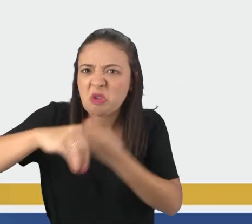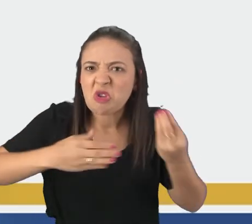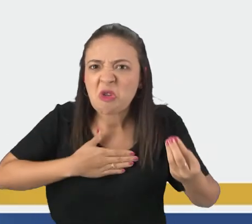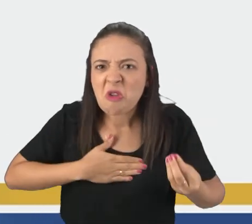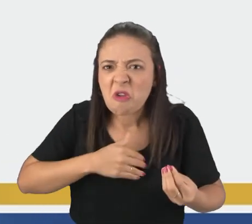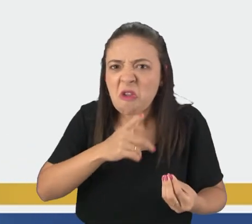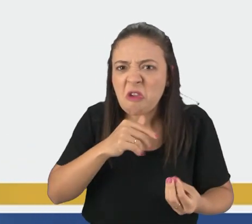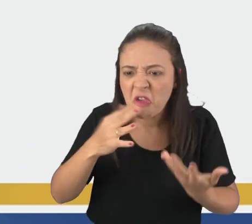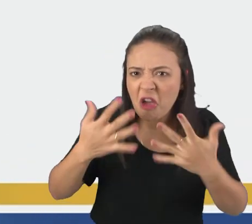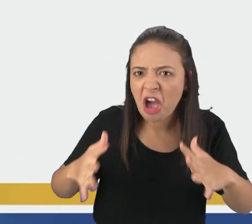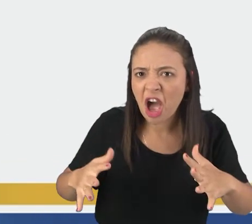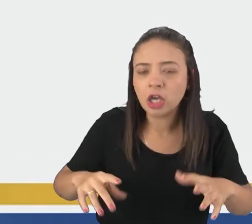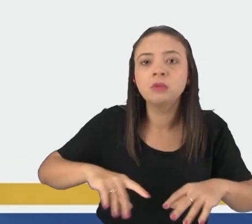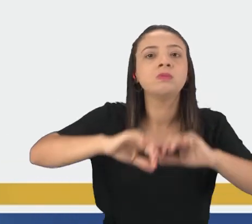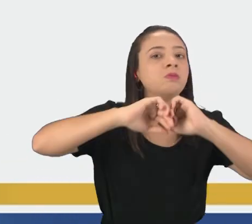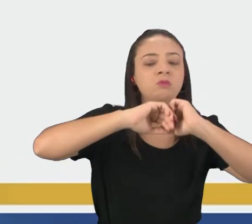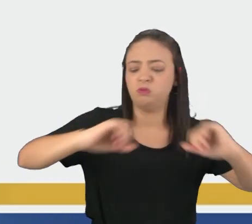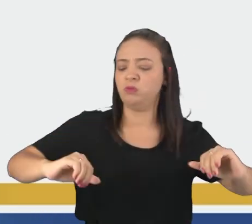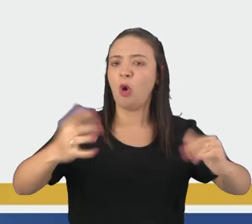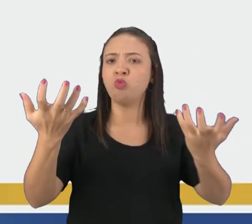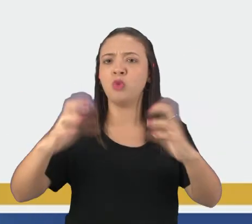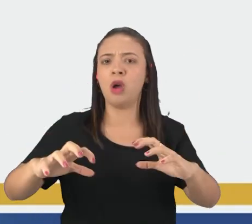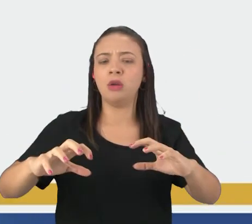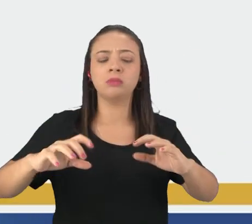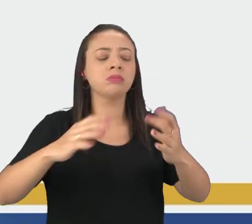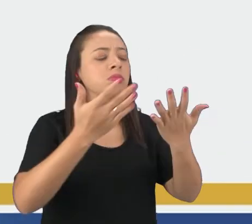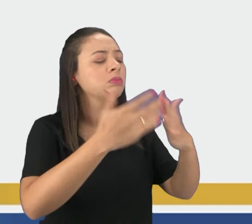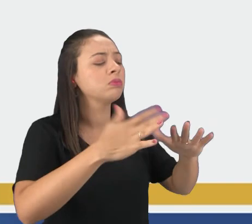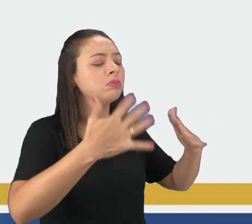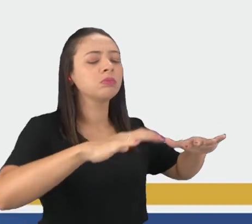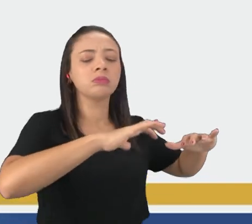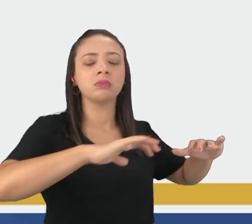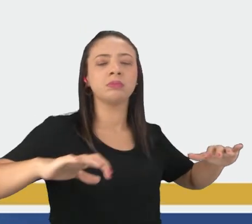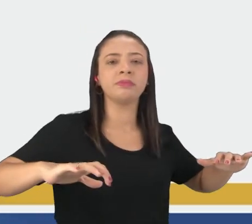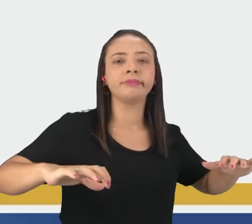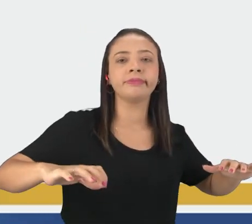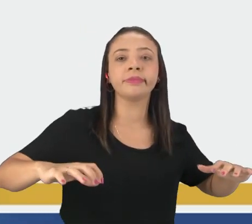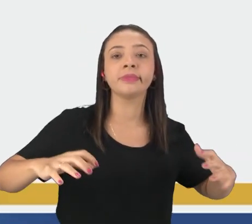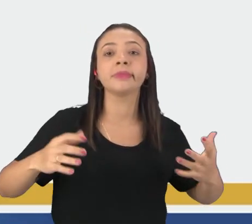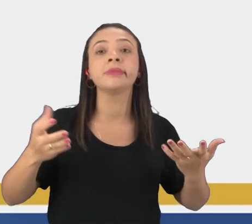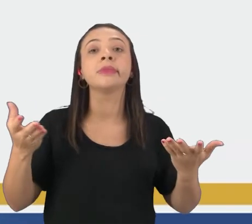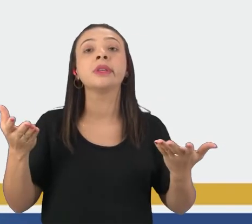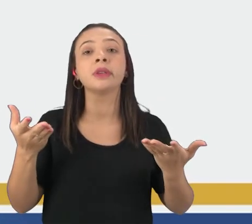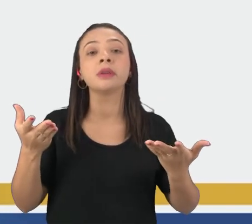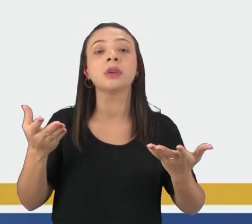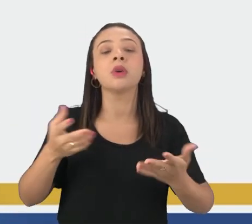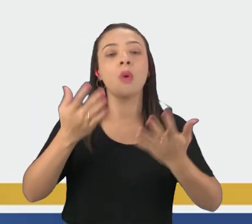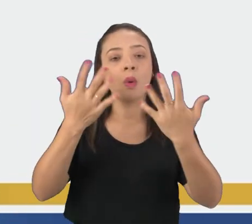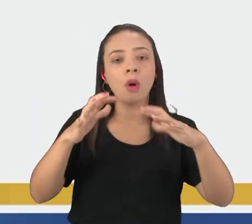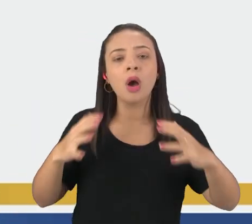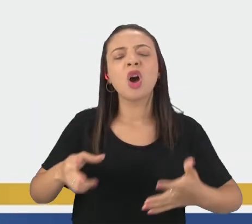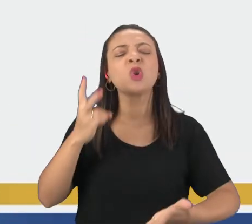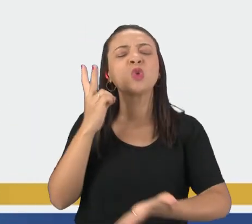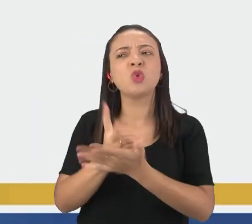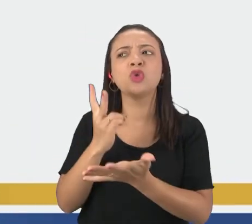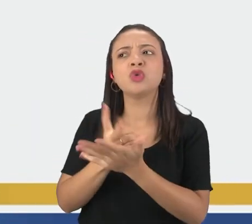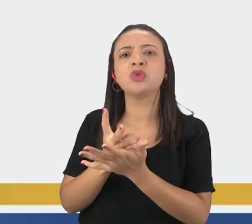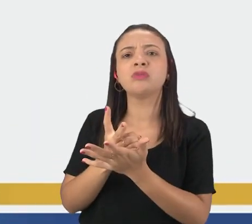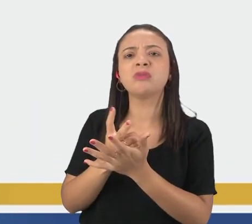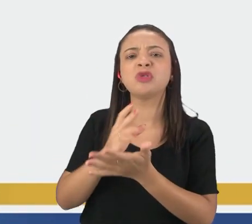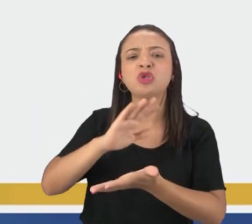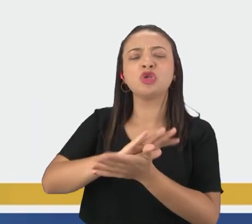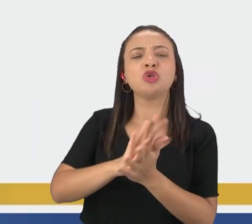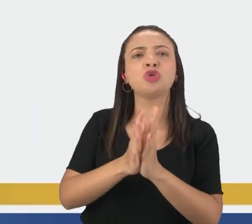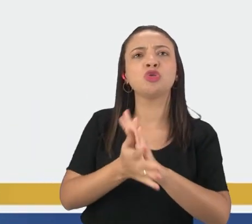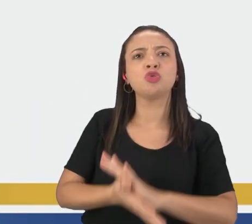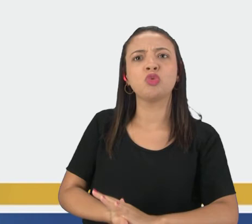se misturassem com suas águas. E o mar ainda tenta acabar com as lágrimas da lua, com um estrondo